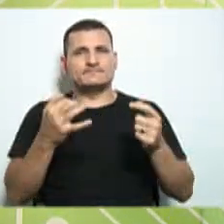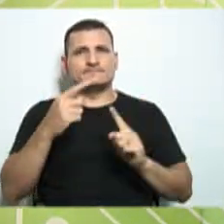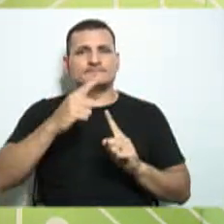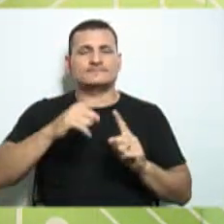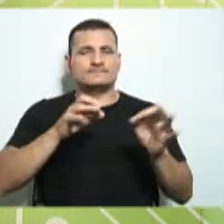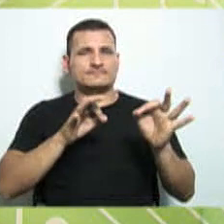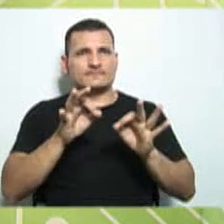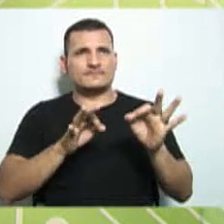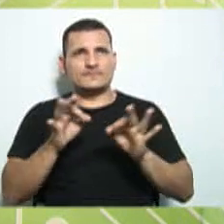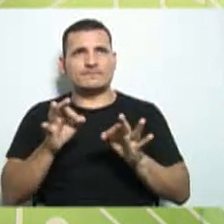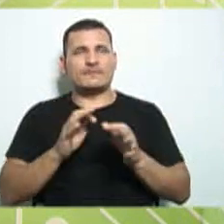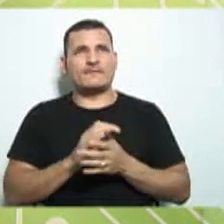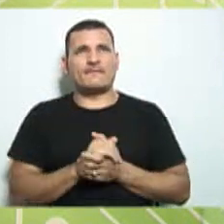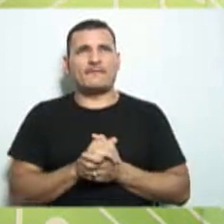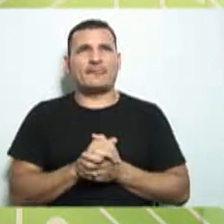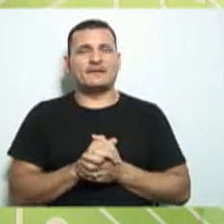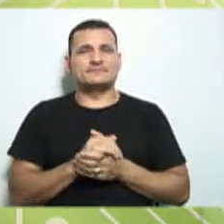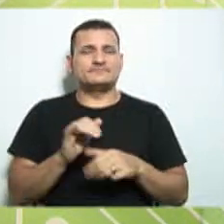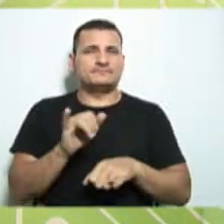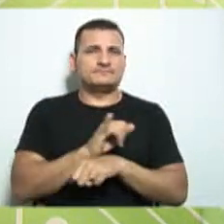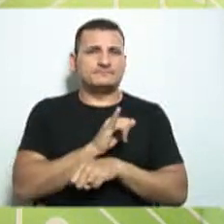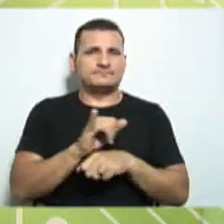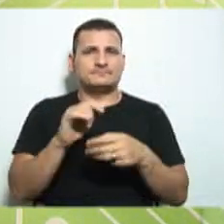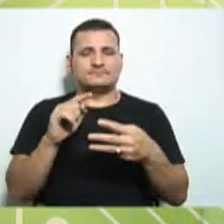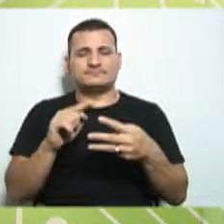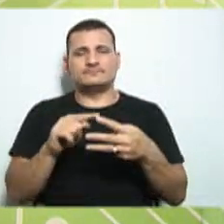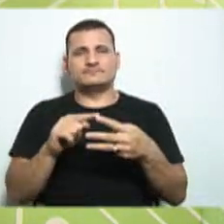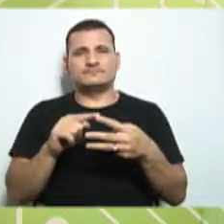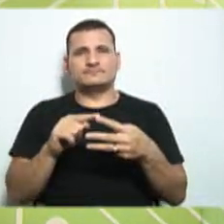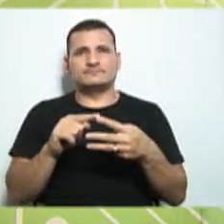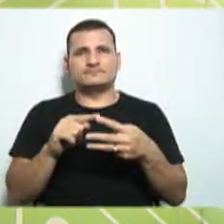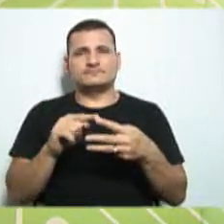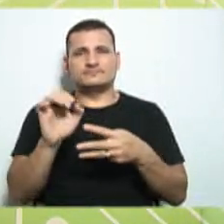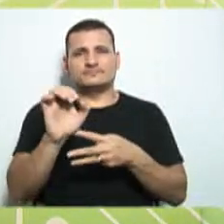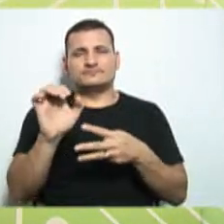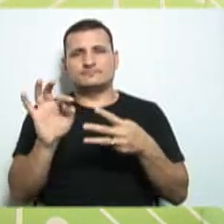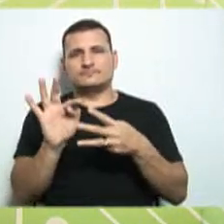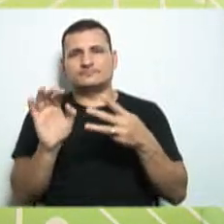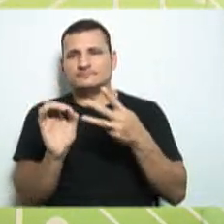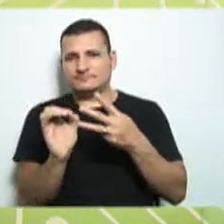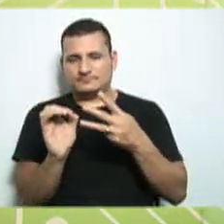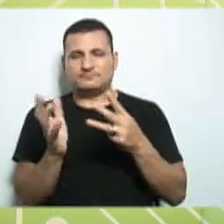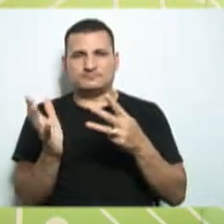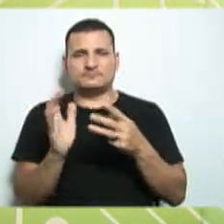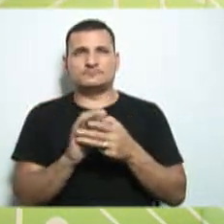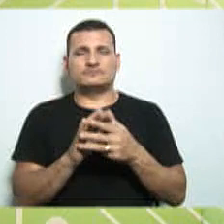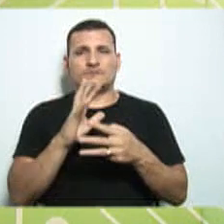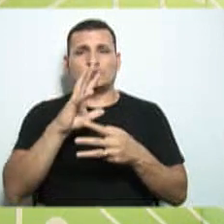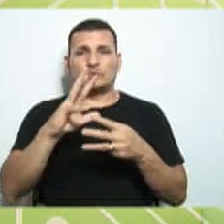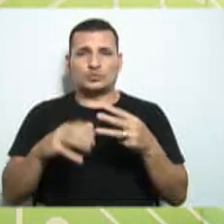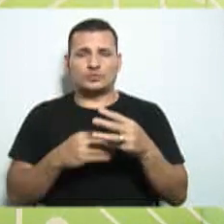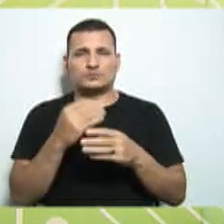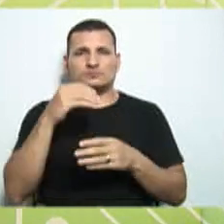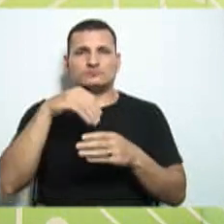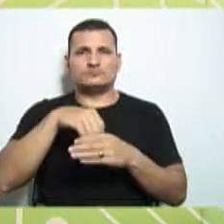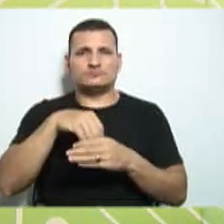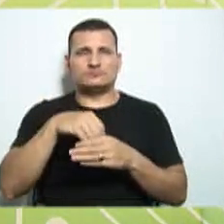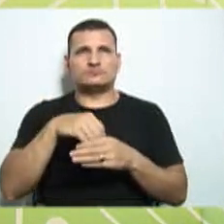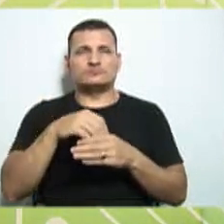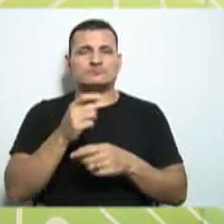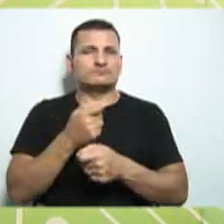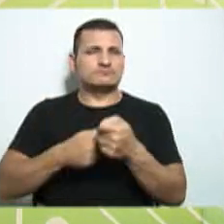de planejamento, quais sejam estratégico, tático e operacional. Tudo isso são partes, tá, da